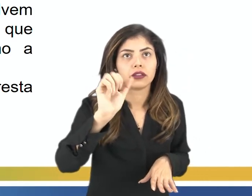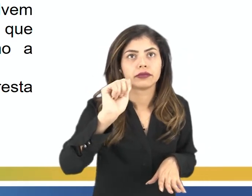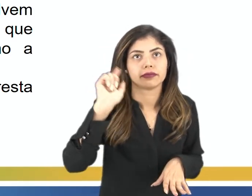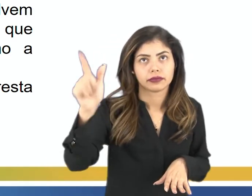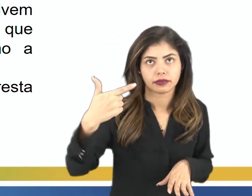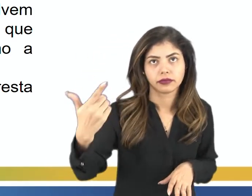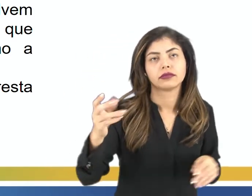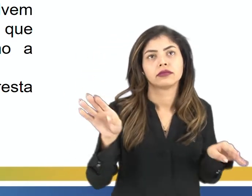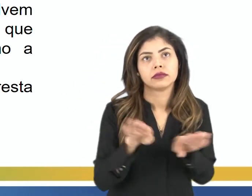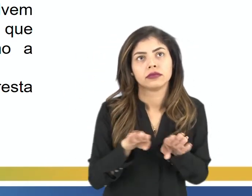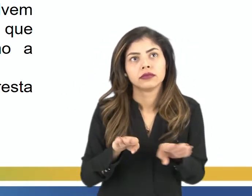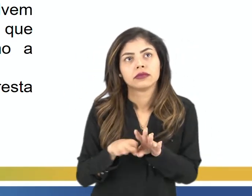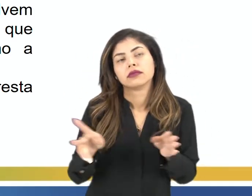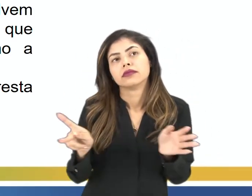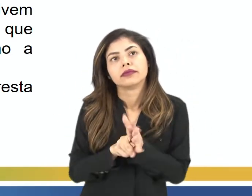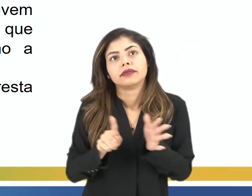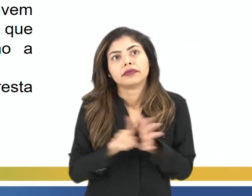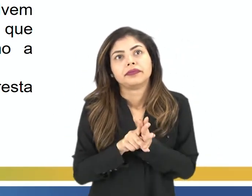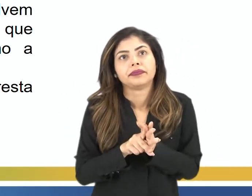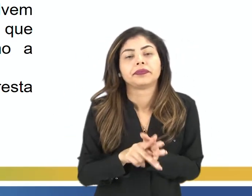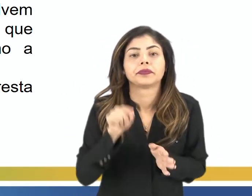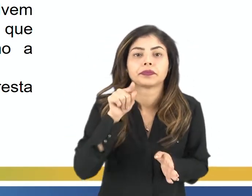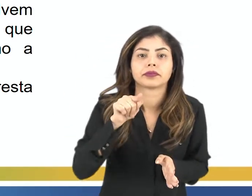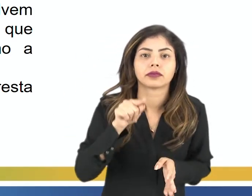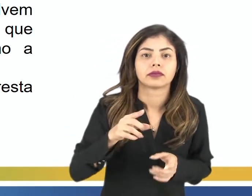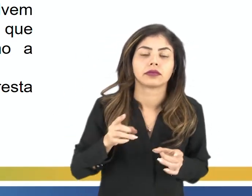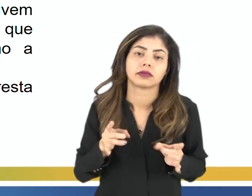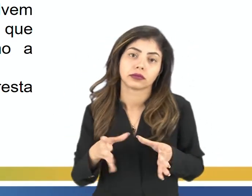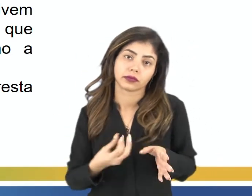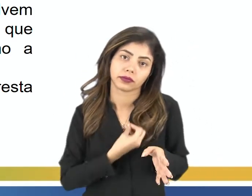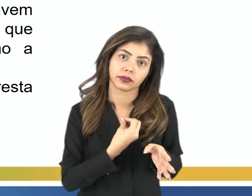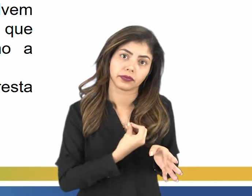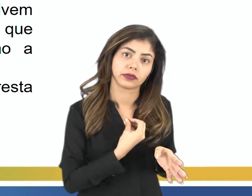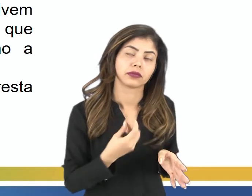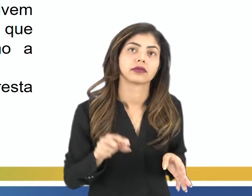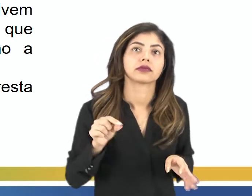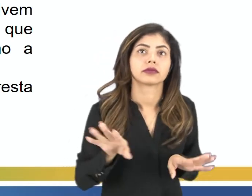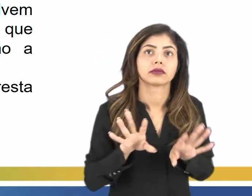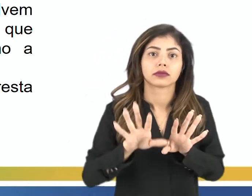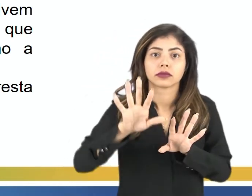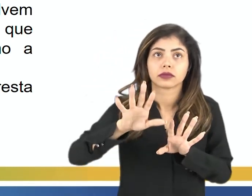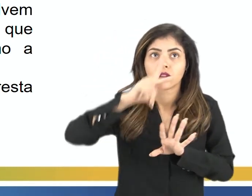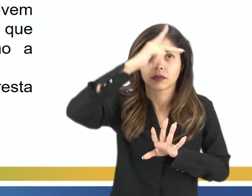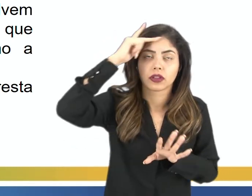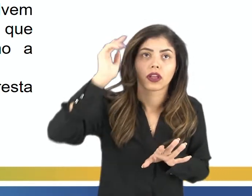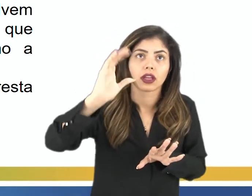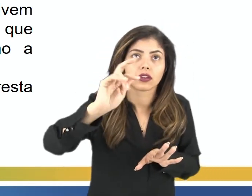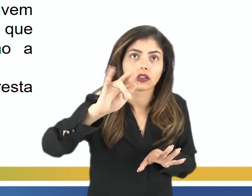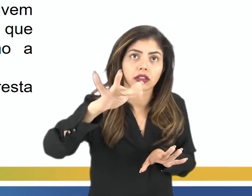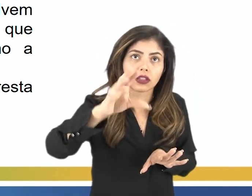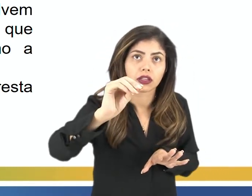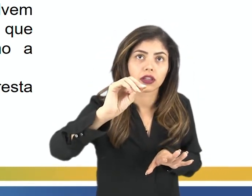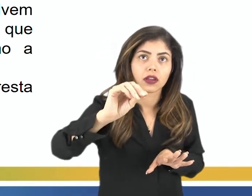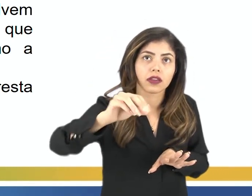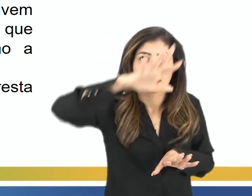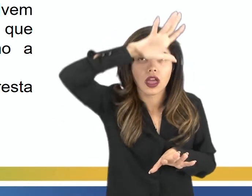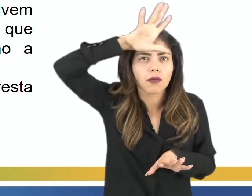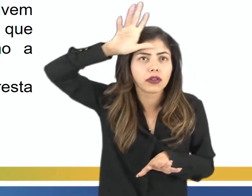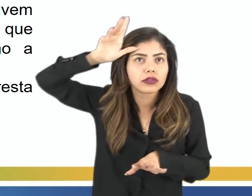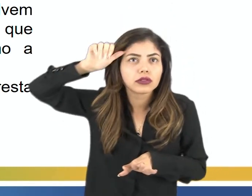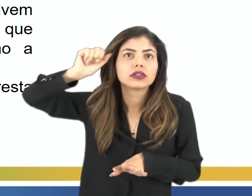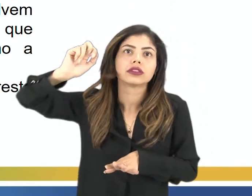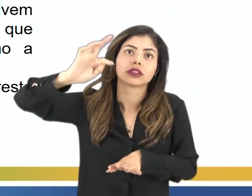das florestas, né? Podemos evidenciar que os povos castanheiros são aqueles oriundos da Amazônia, né, que